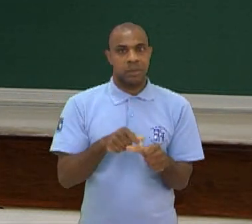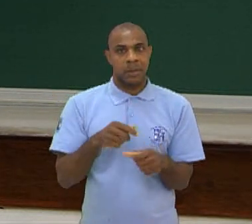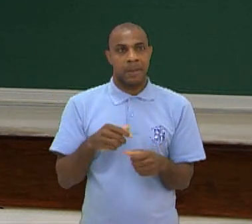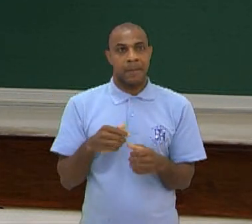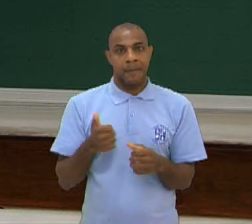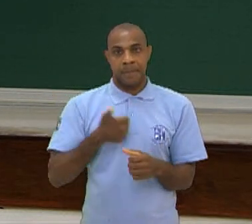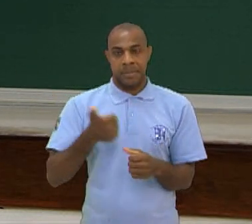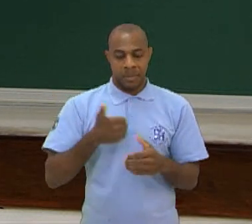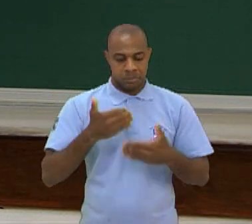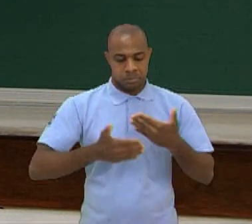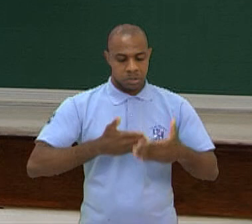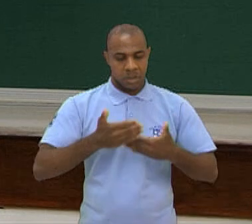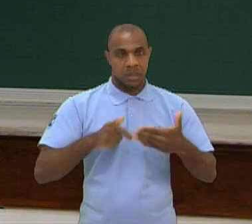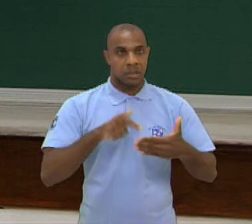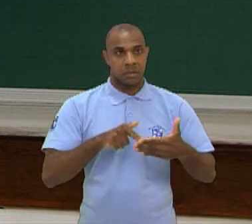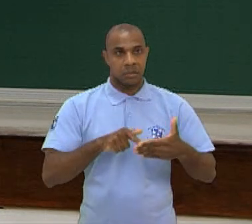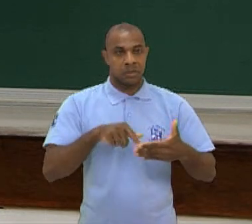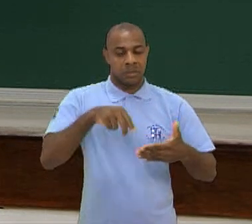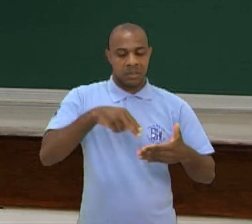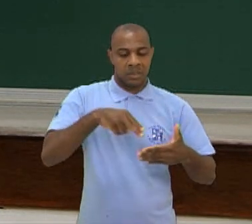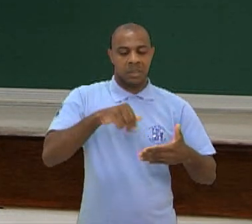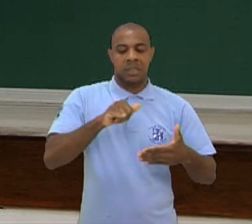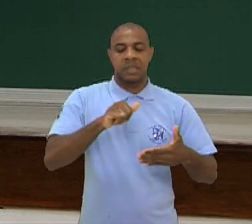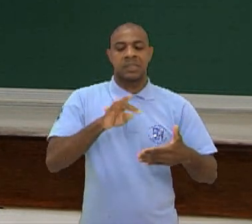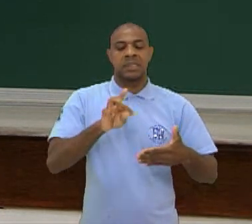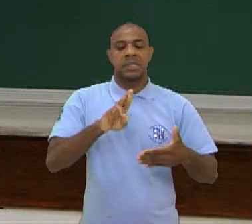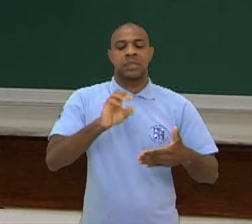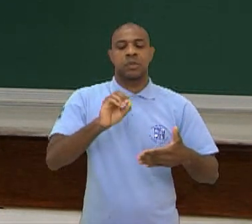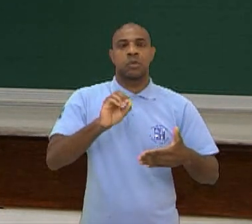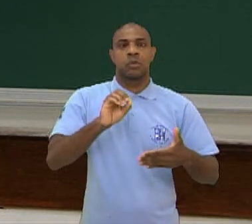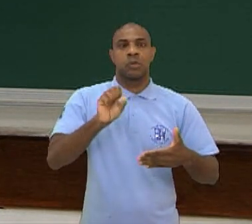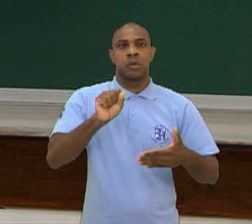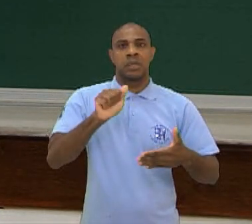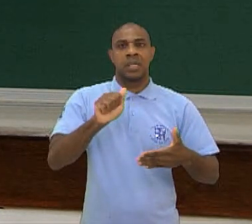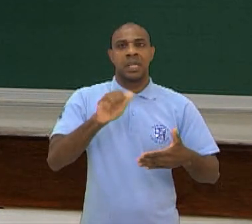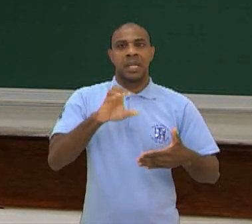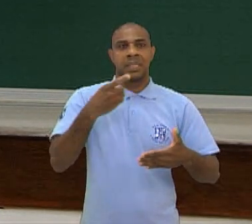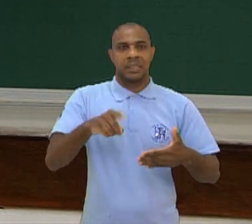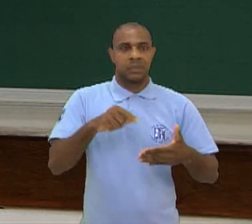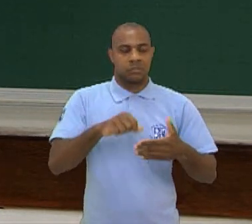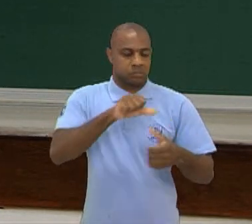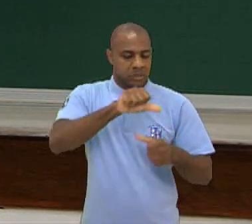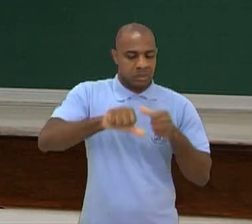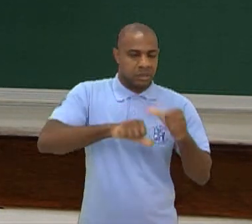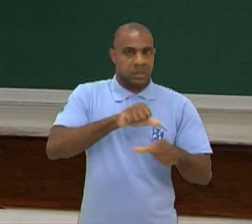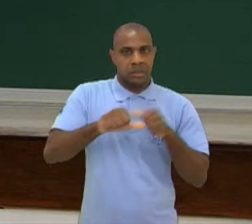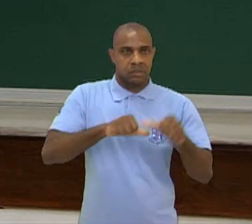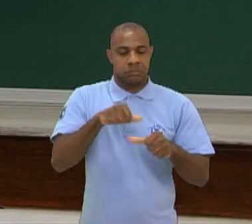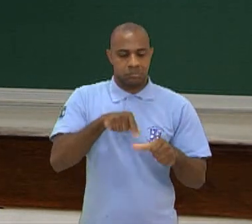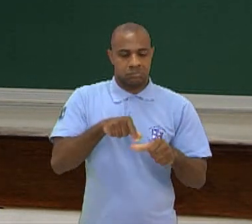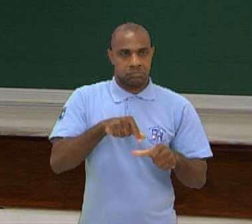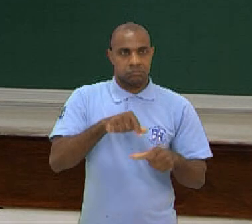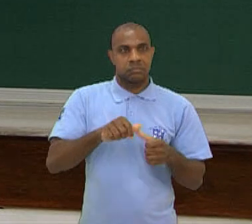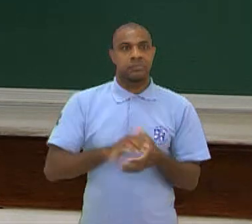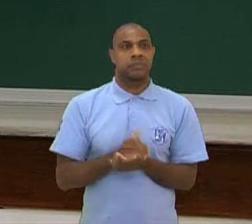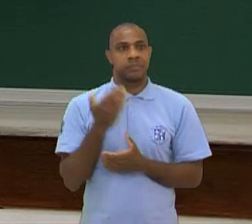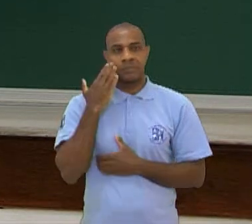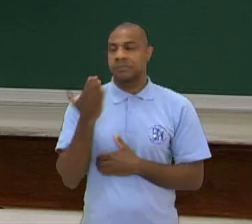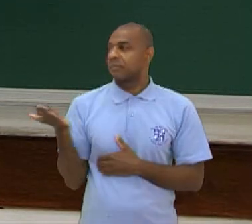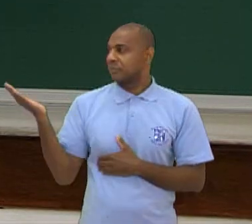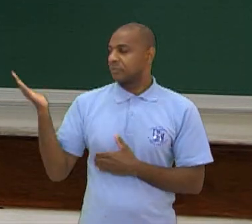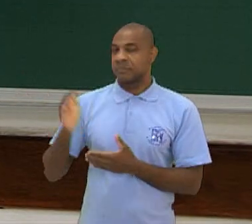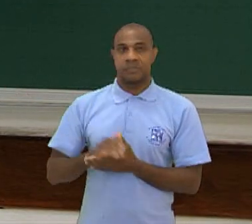então, da nitrificação é a nitrosação. Então, nitrosação, transformação de amônia em nitrito,